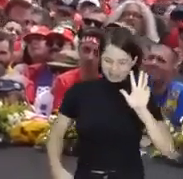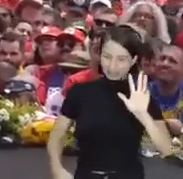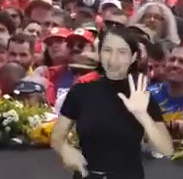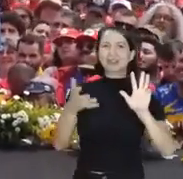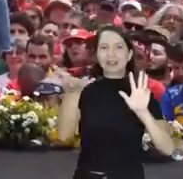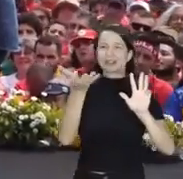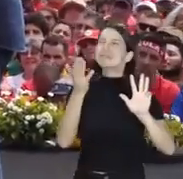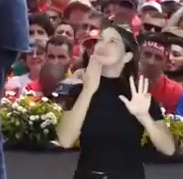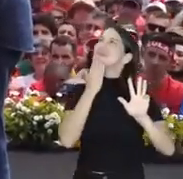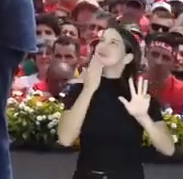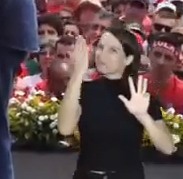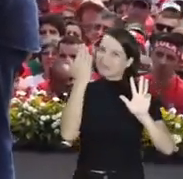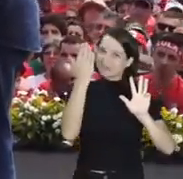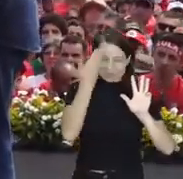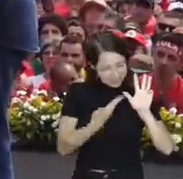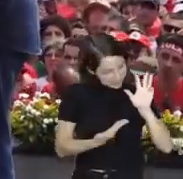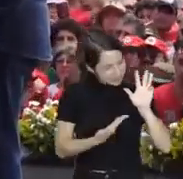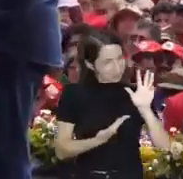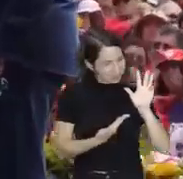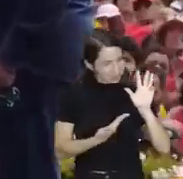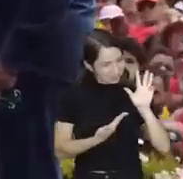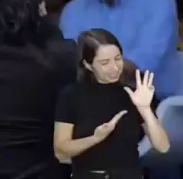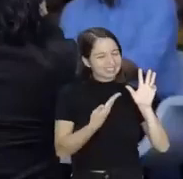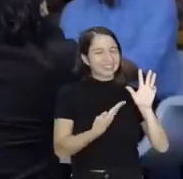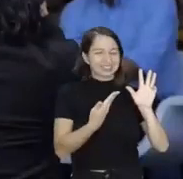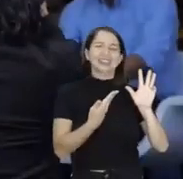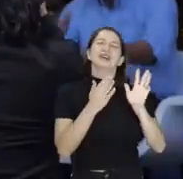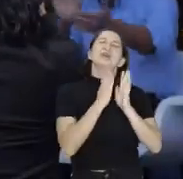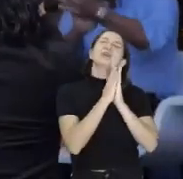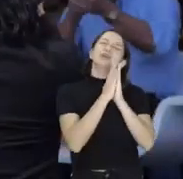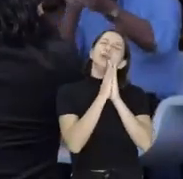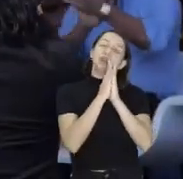o Senhor tem um carinho especial com a nossa educação